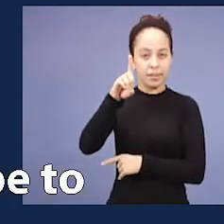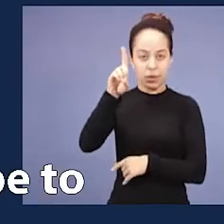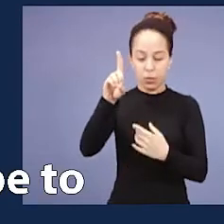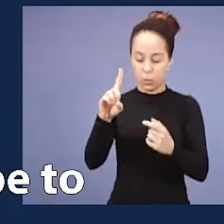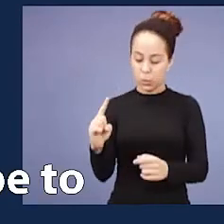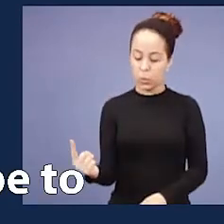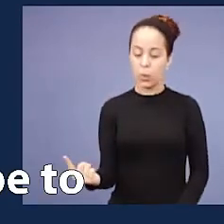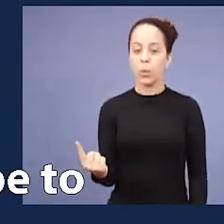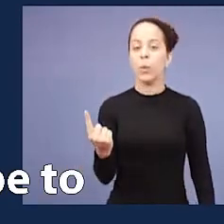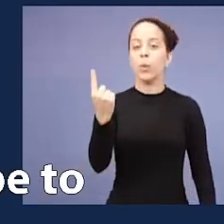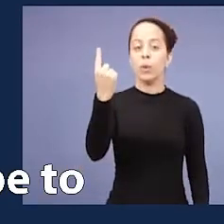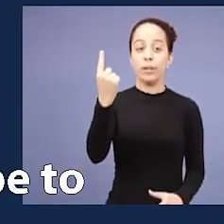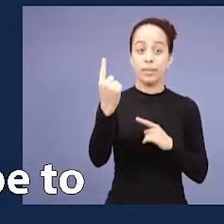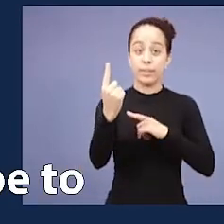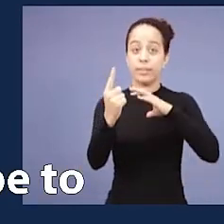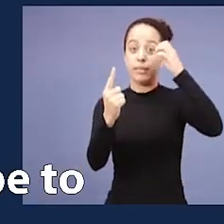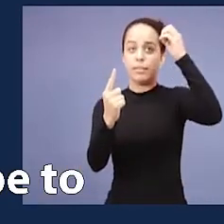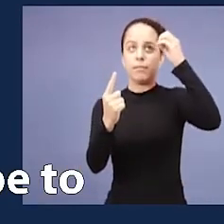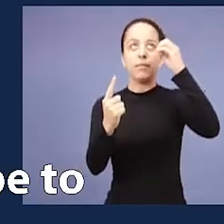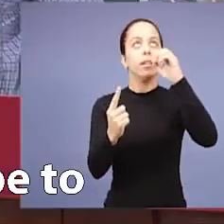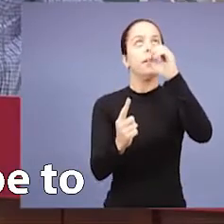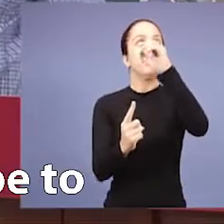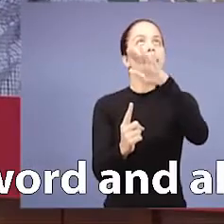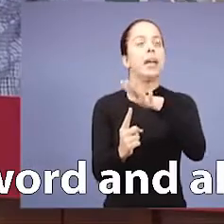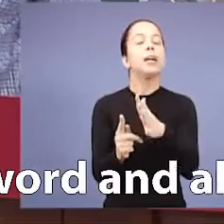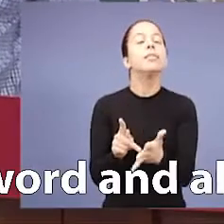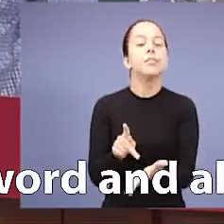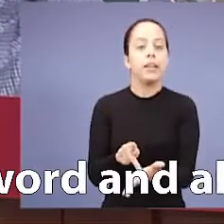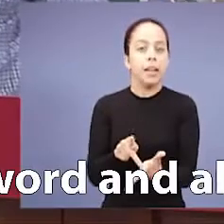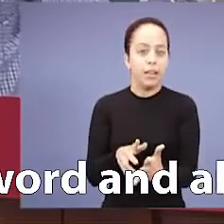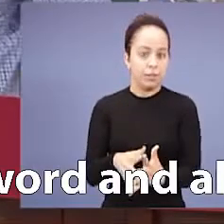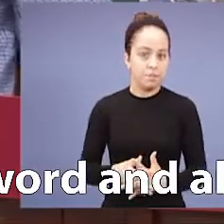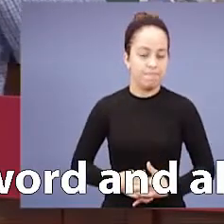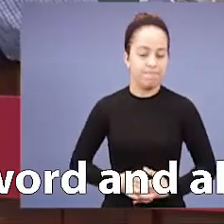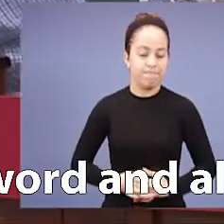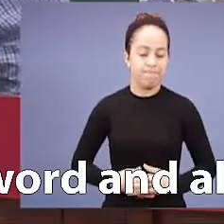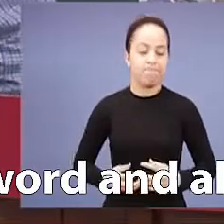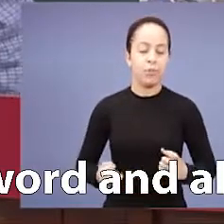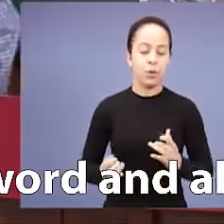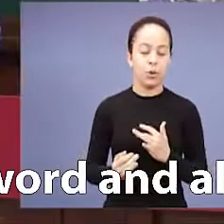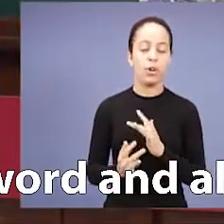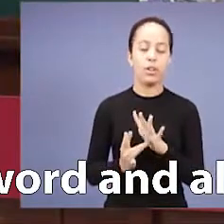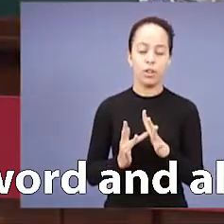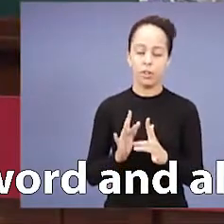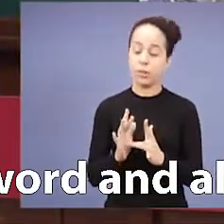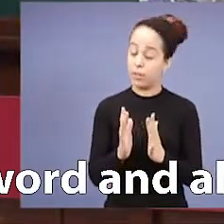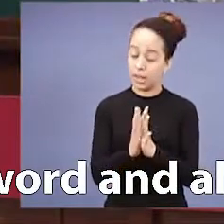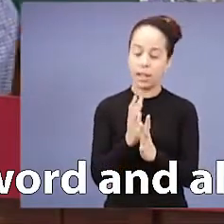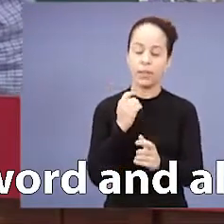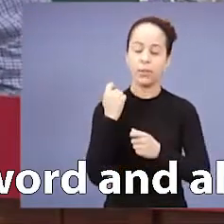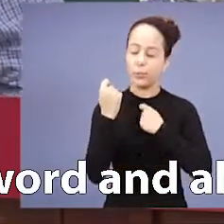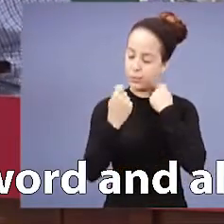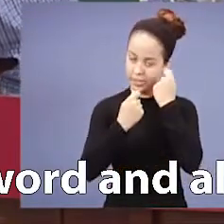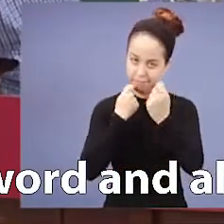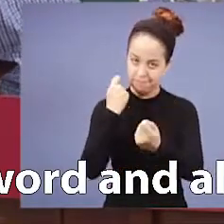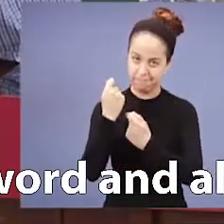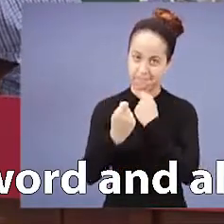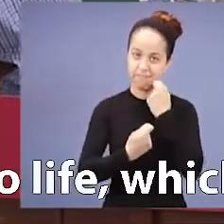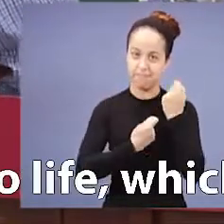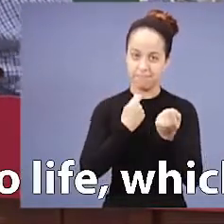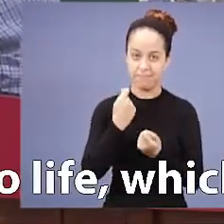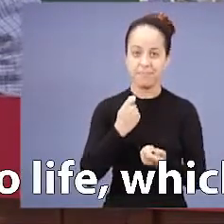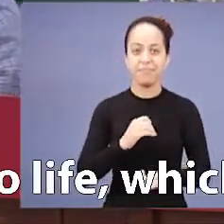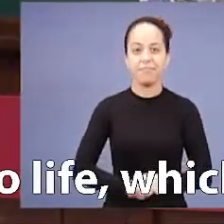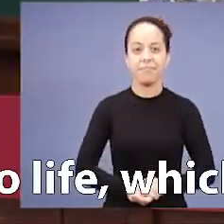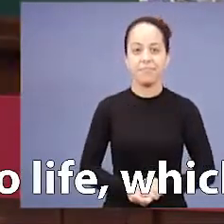cheio de graça e de verdade louvado seja o nome do senhor aleluias a palavra